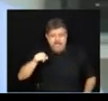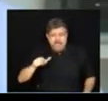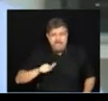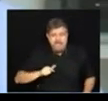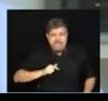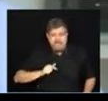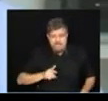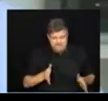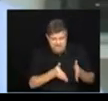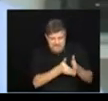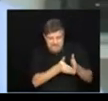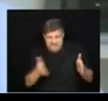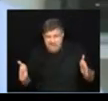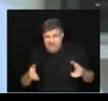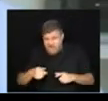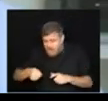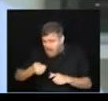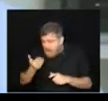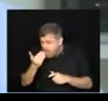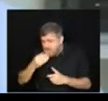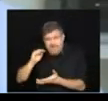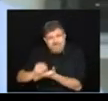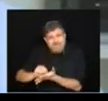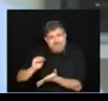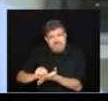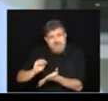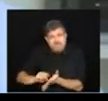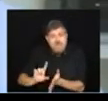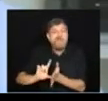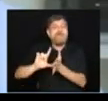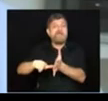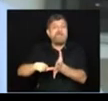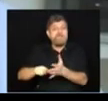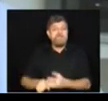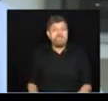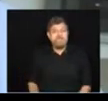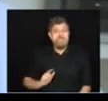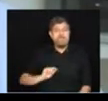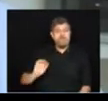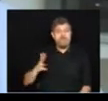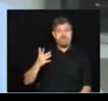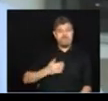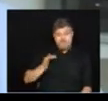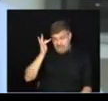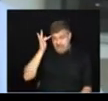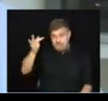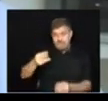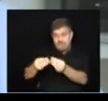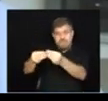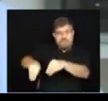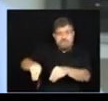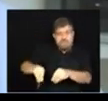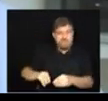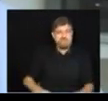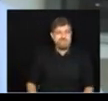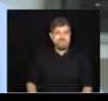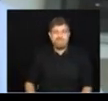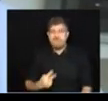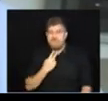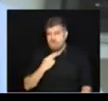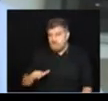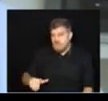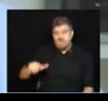determinado período subnutridas e que depois o prejuízo pode ser irreversível para o